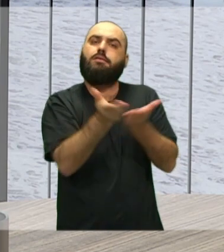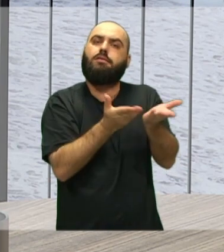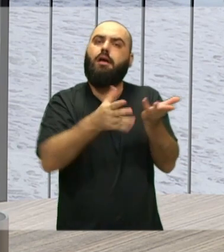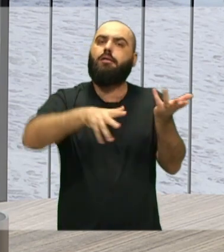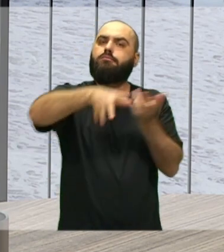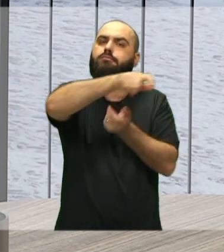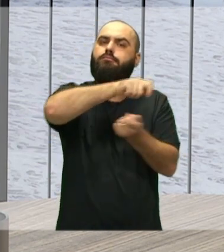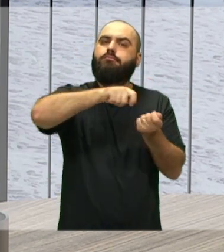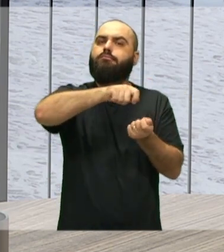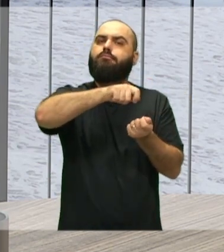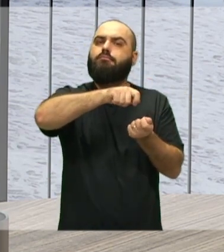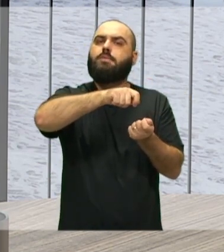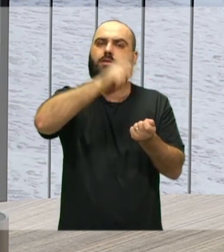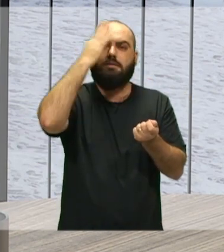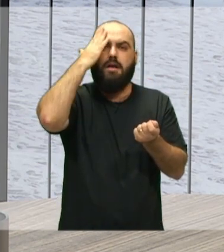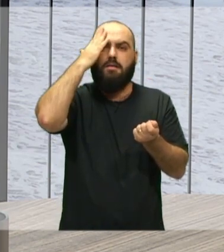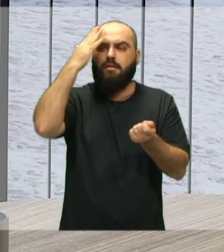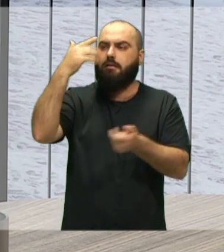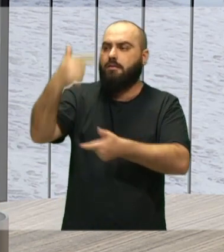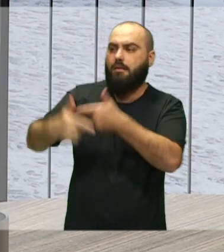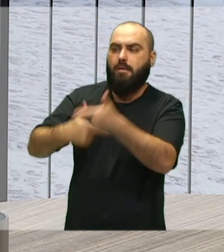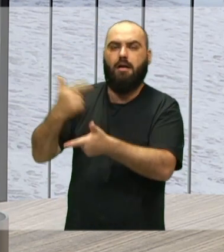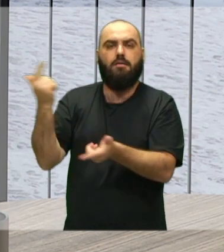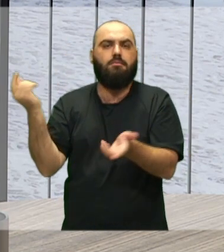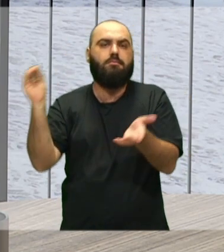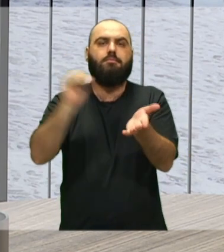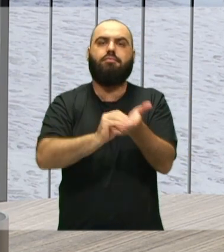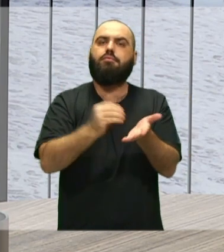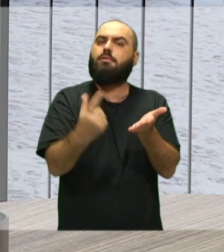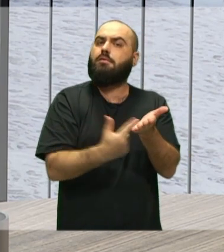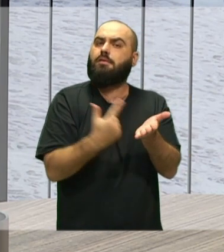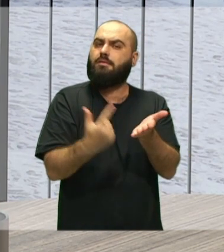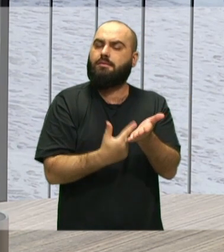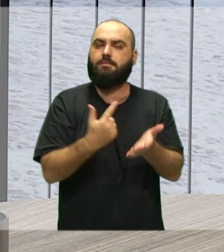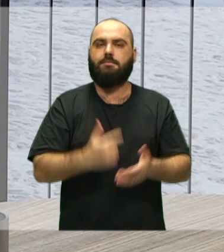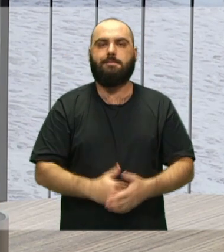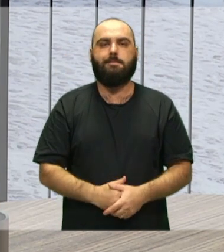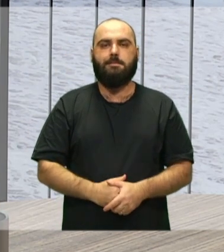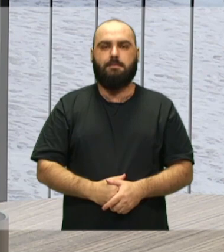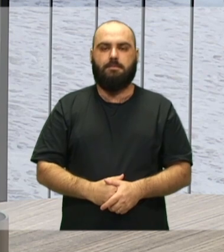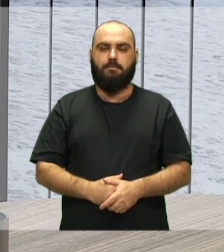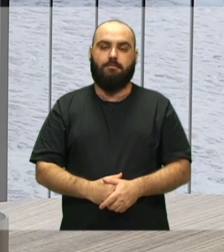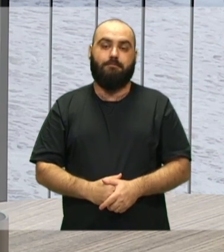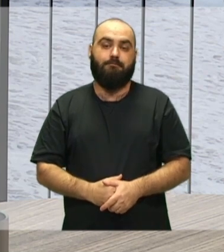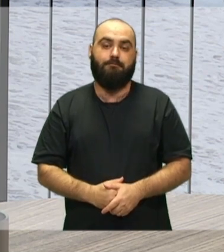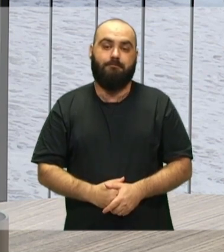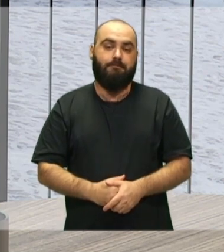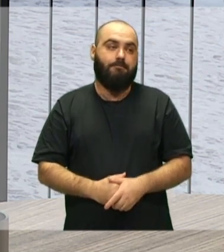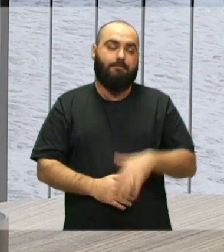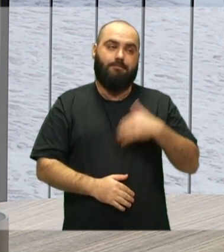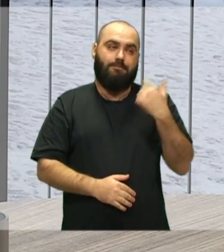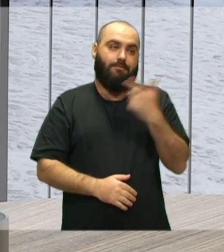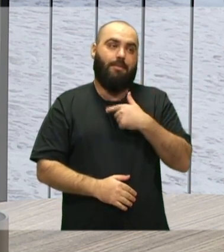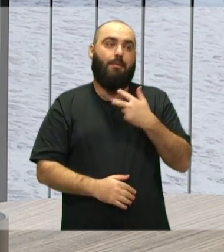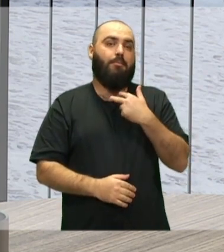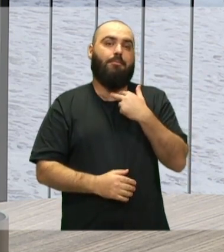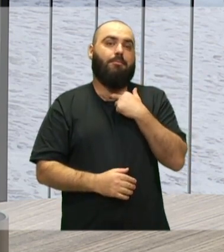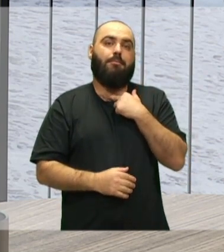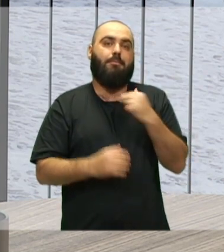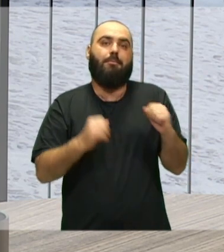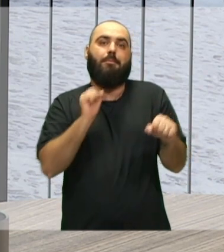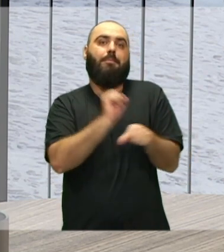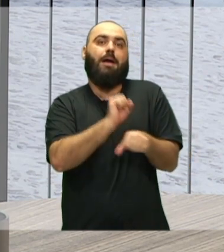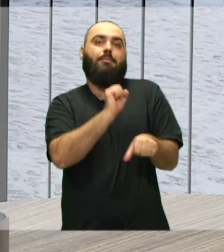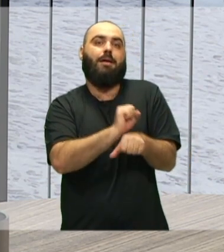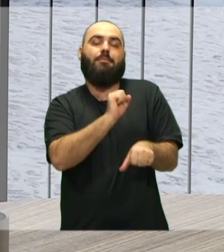uma forma de publicar o trabalho, né? E como a gente não pode parar, o estudo nunca pode parar, o operador